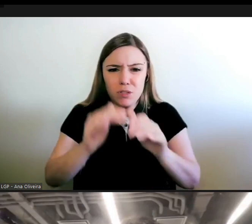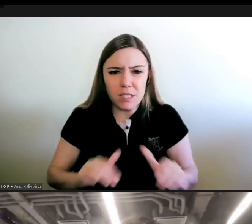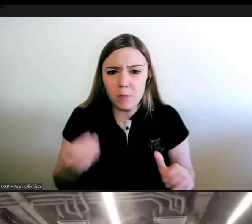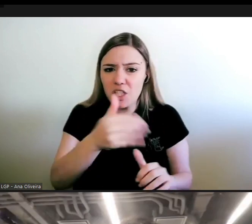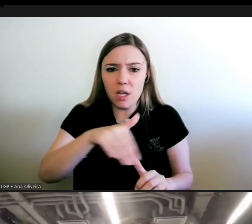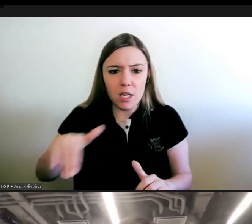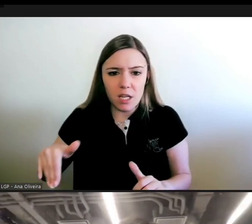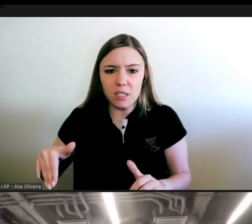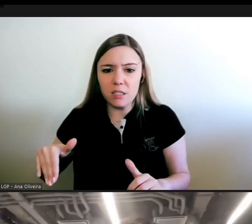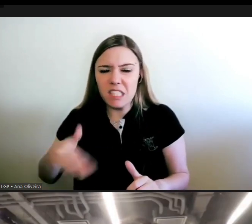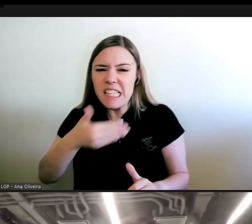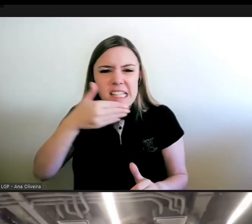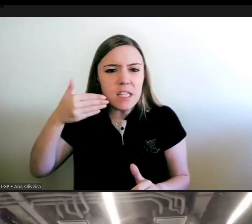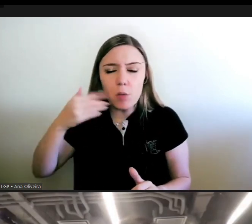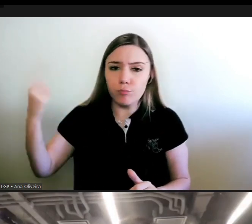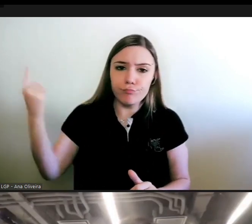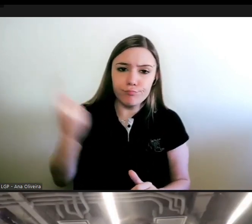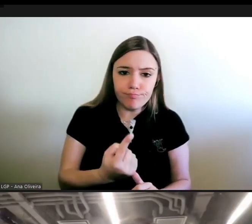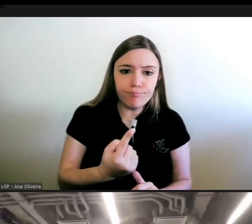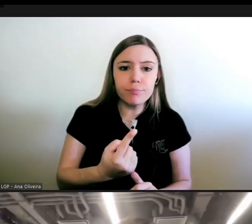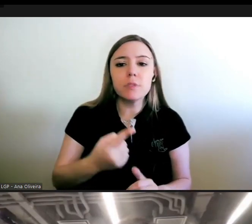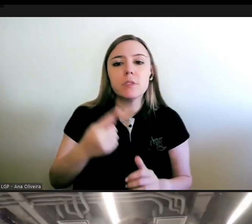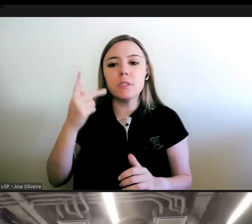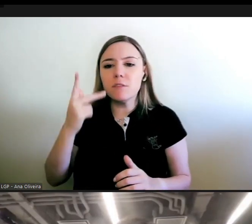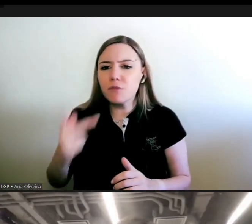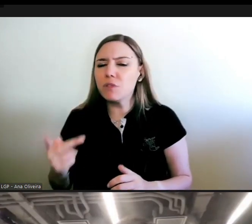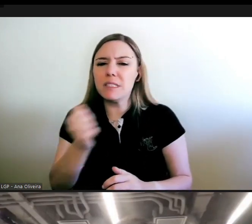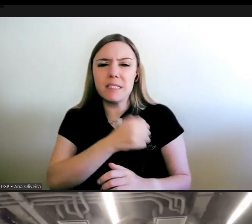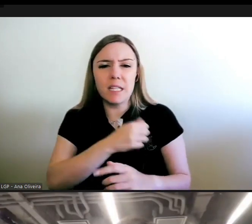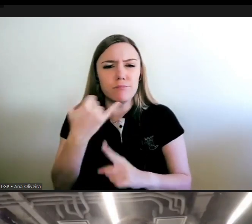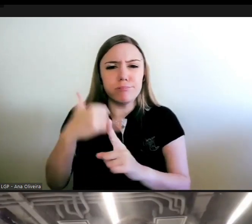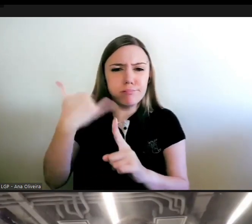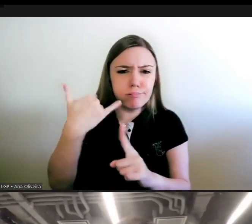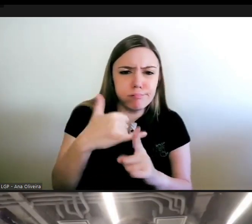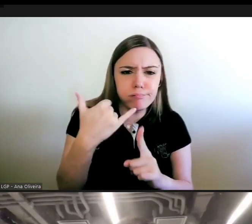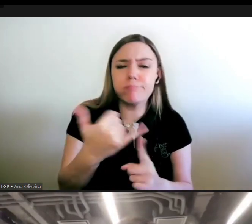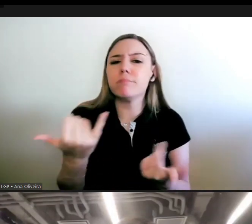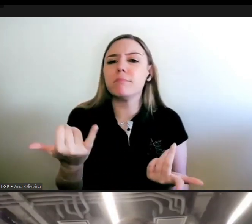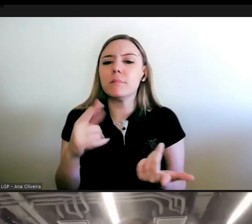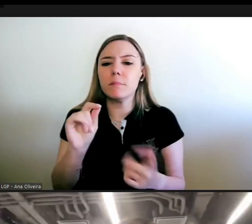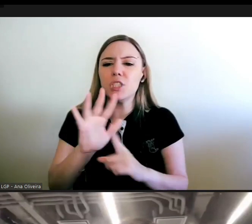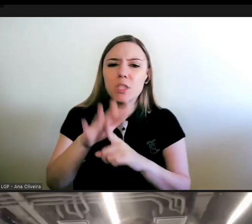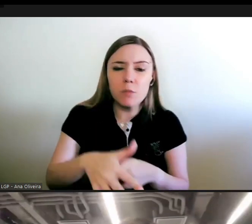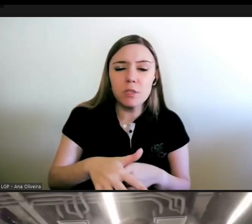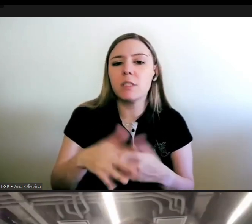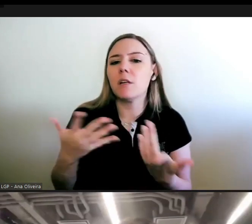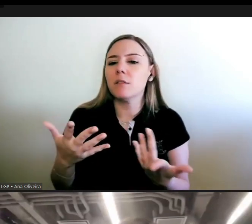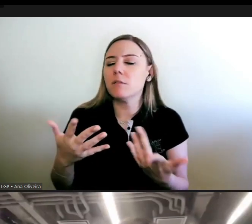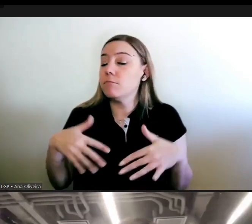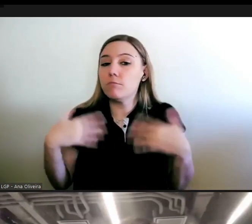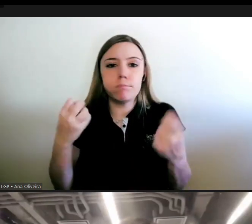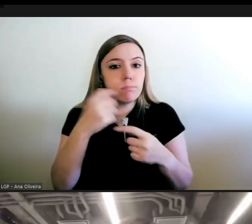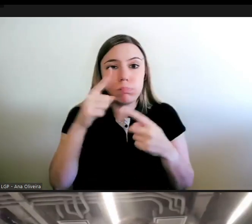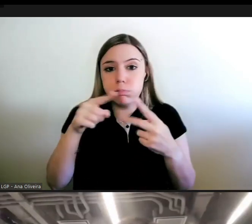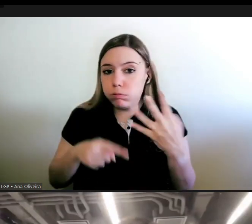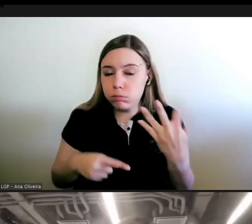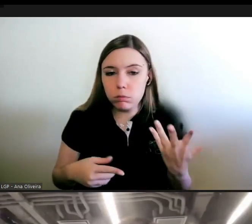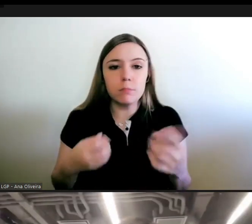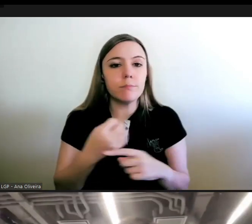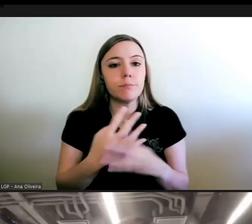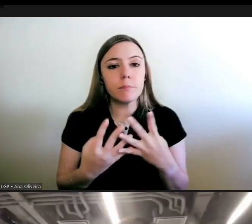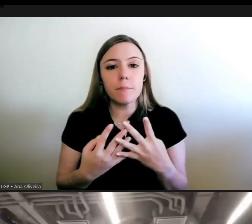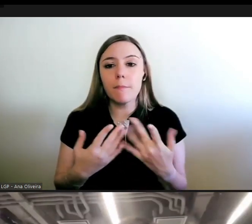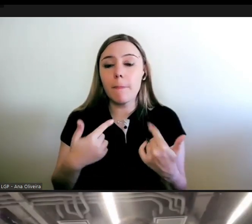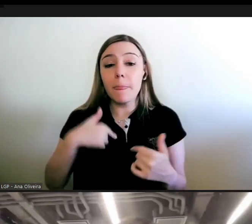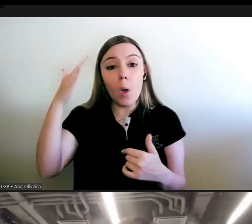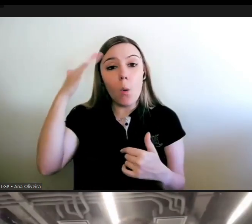e forçados, na violência doméstica, na discriminação, na violência sexual, etc. Ou seja, eu creio que aquela